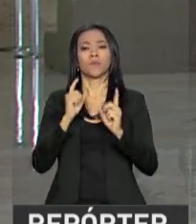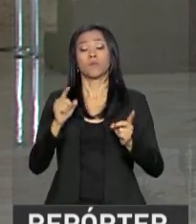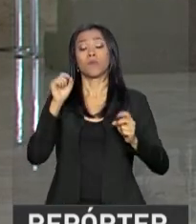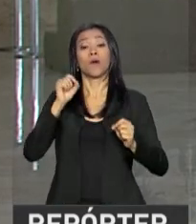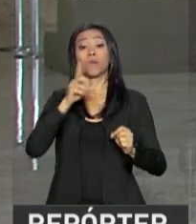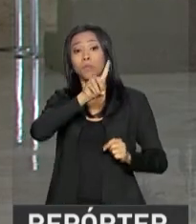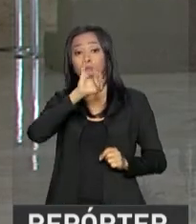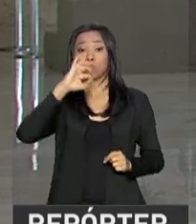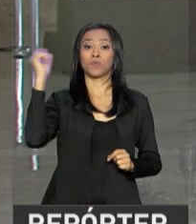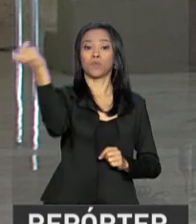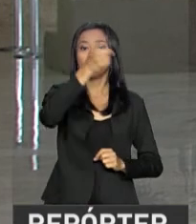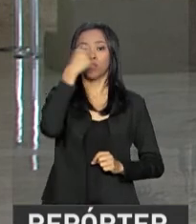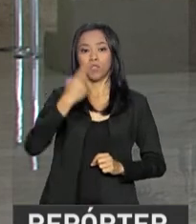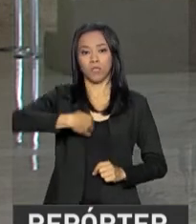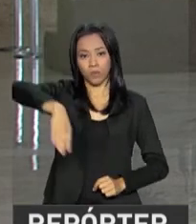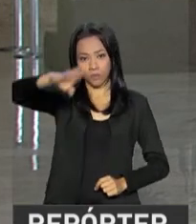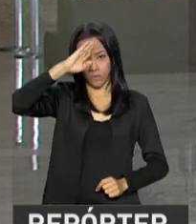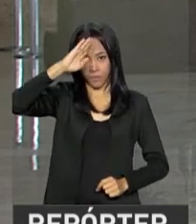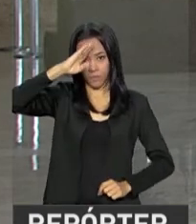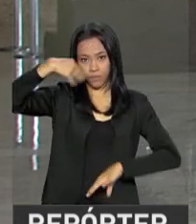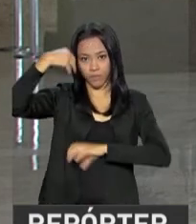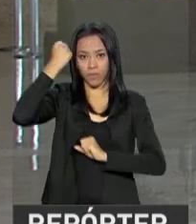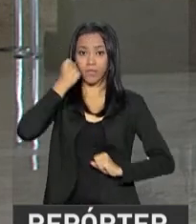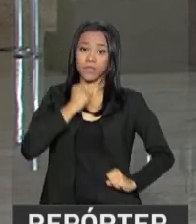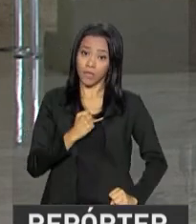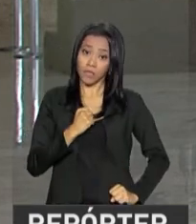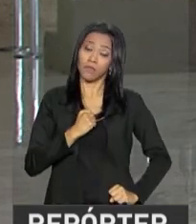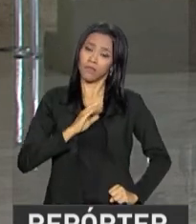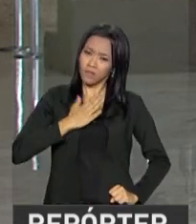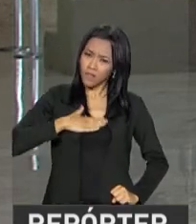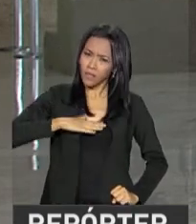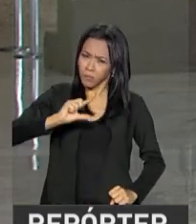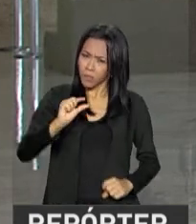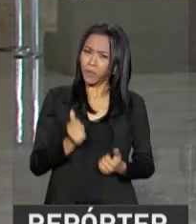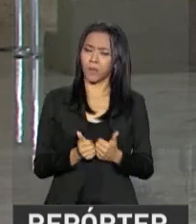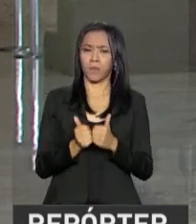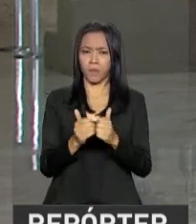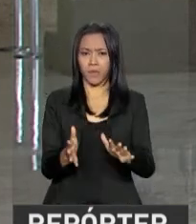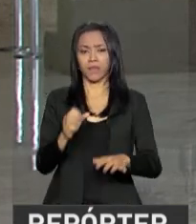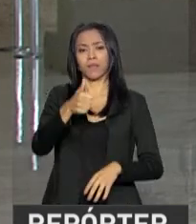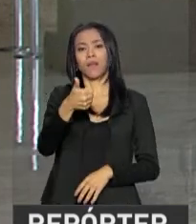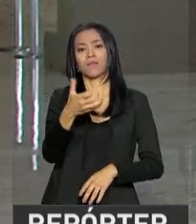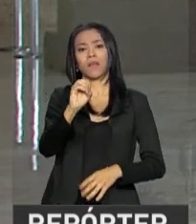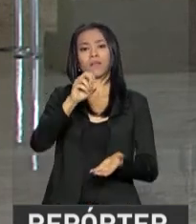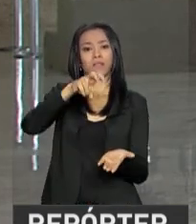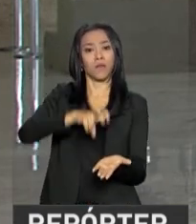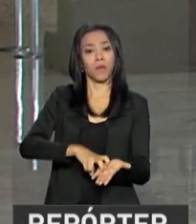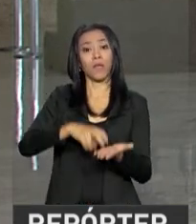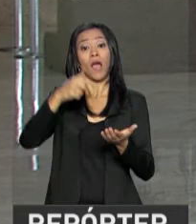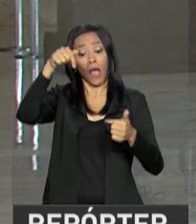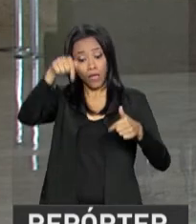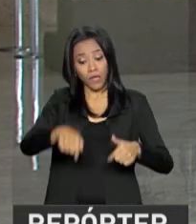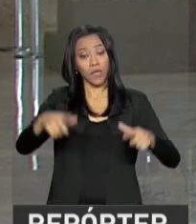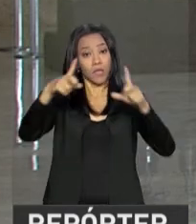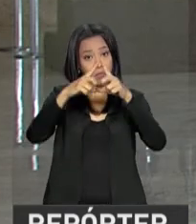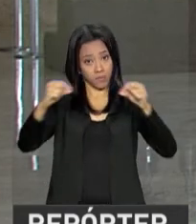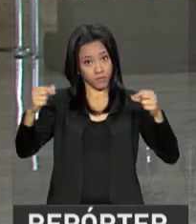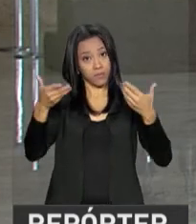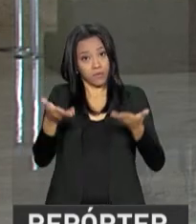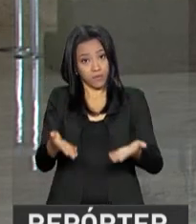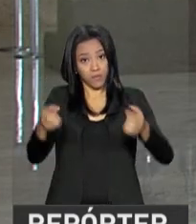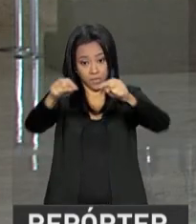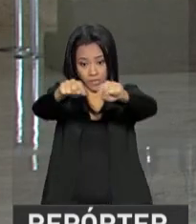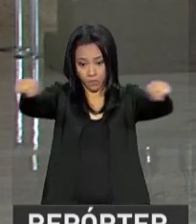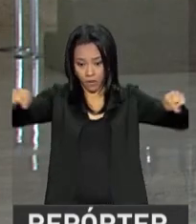celebrado hoje esse evento está previsto para começar agora as 10 horas da manhã no quartel general do exército que fica